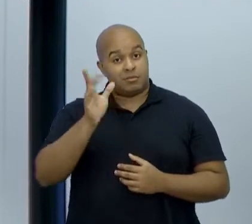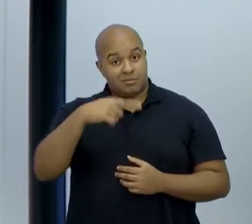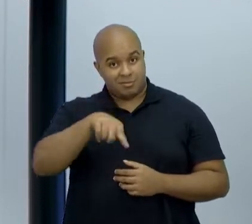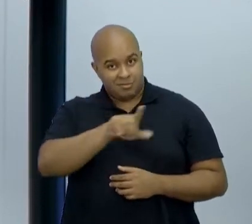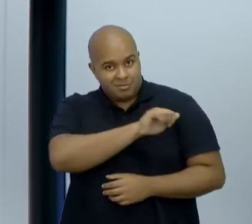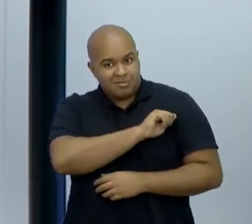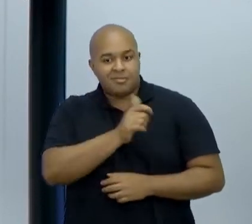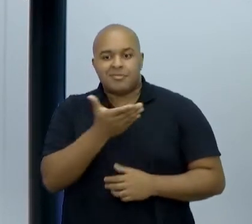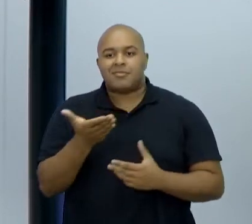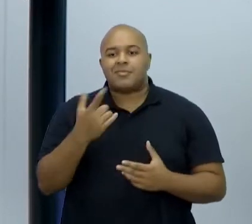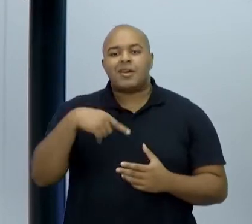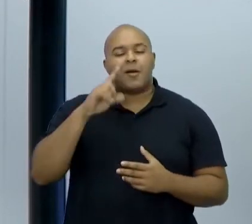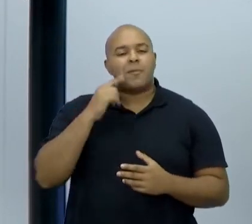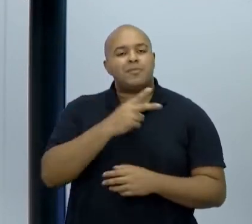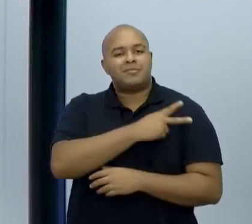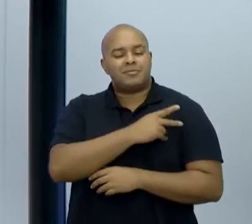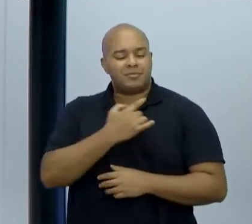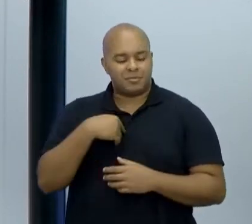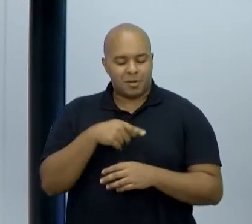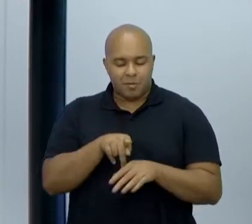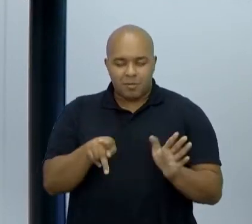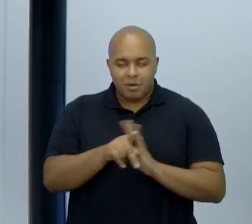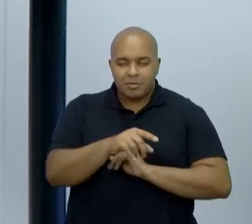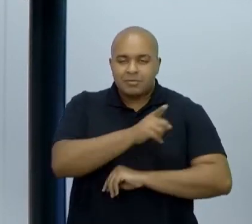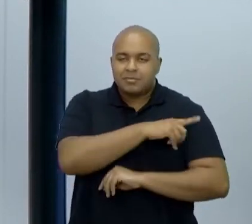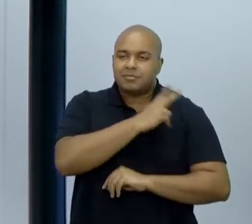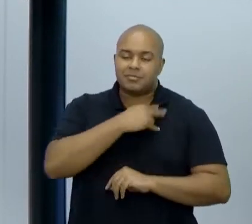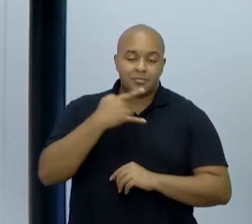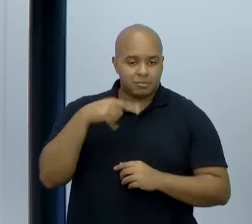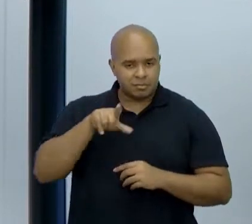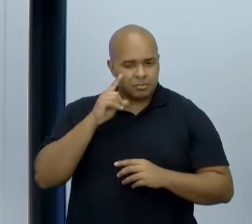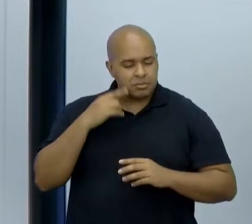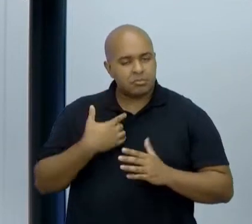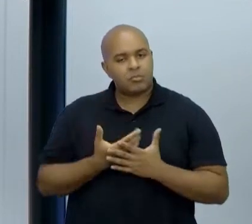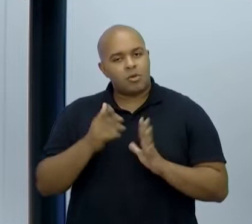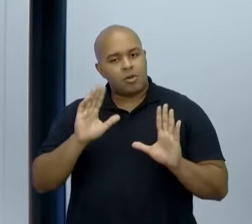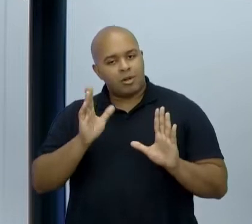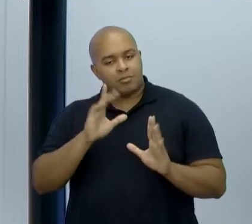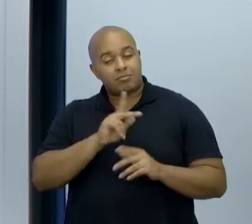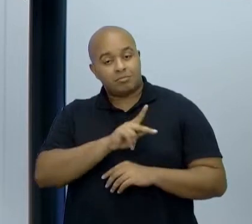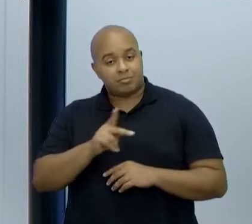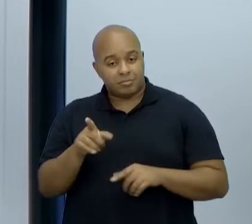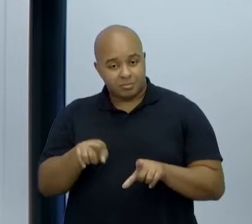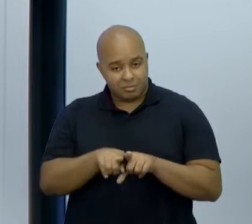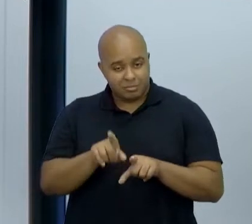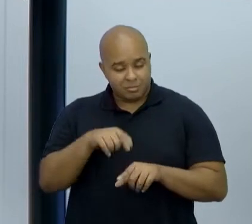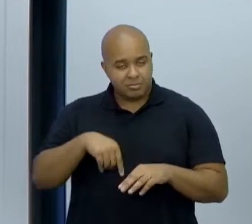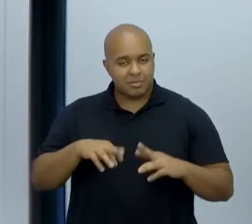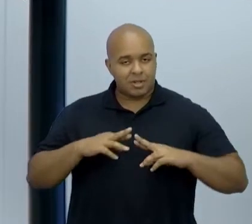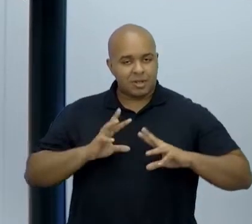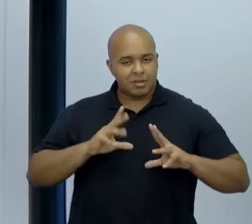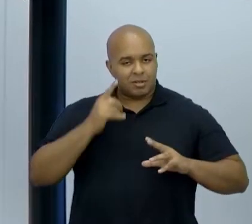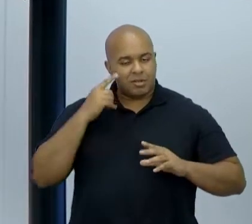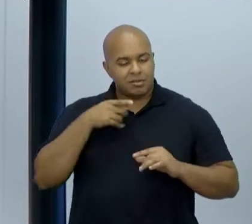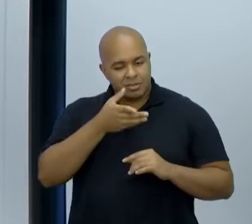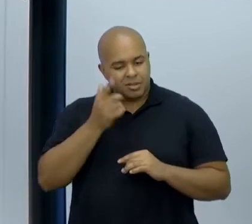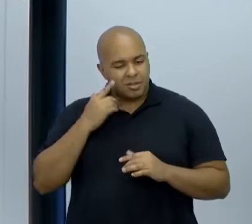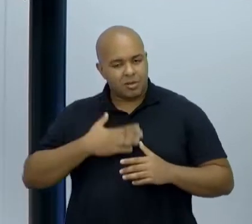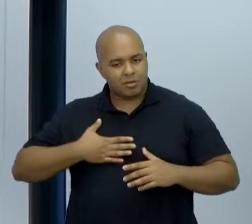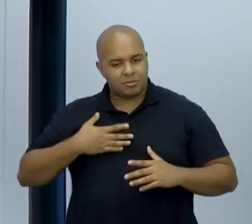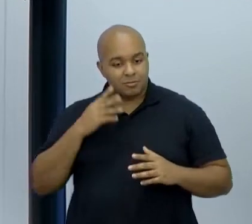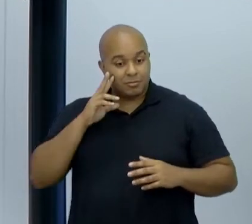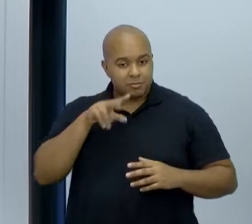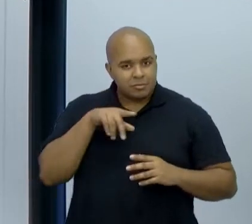Olá, estudantes da segunda série do ensino médio. Olá, professores da rede e você que gosta de